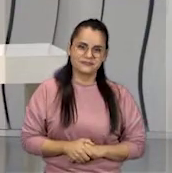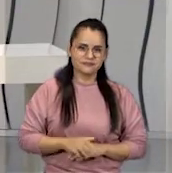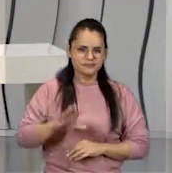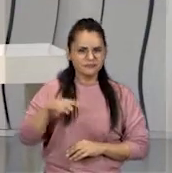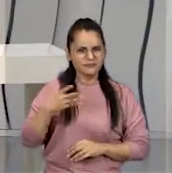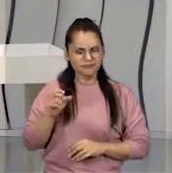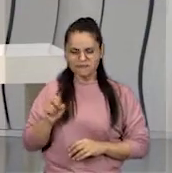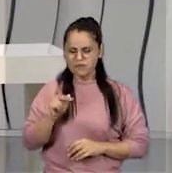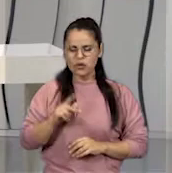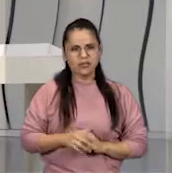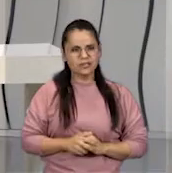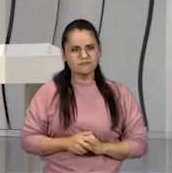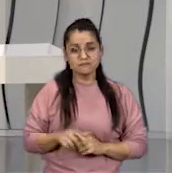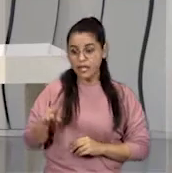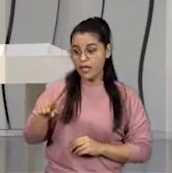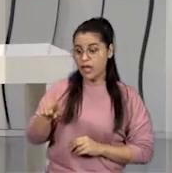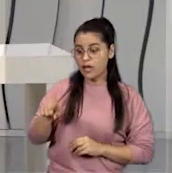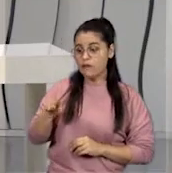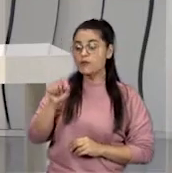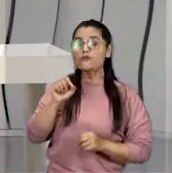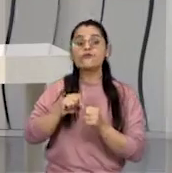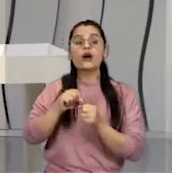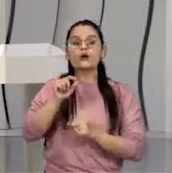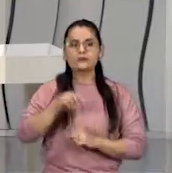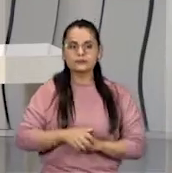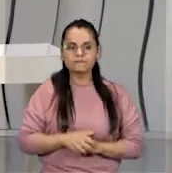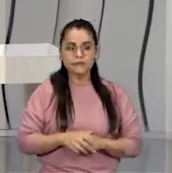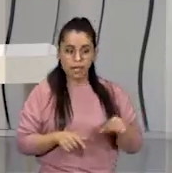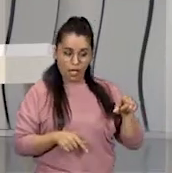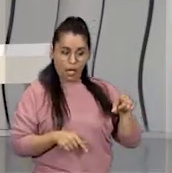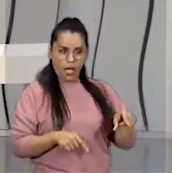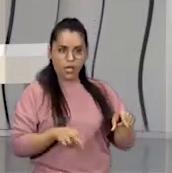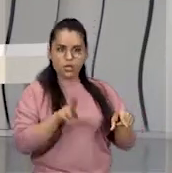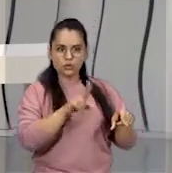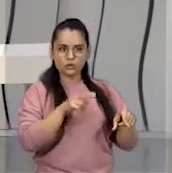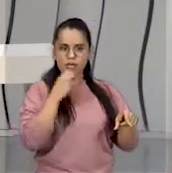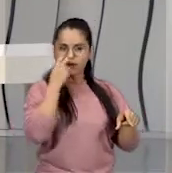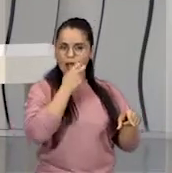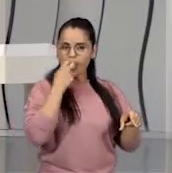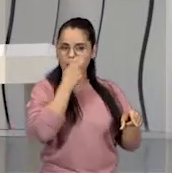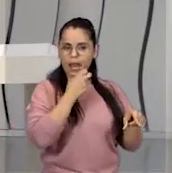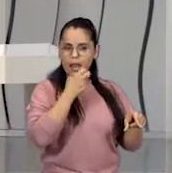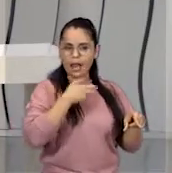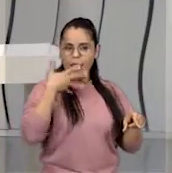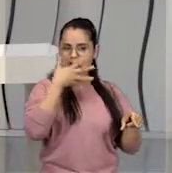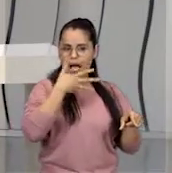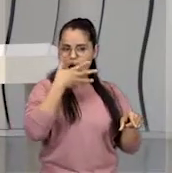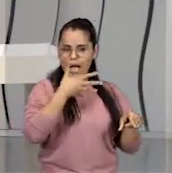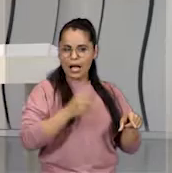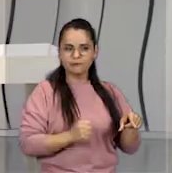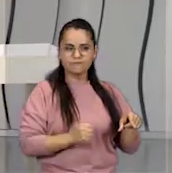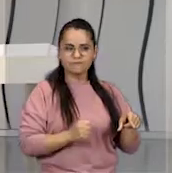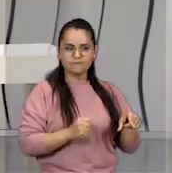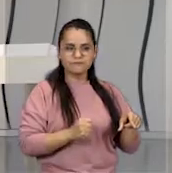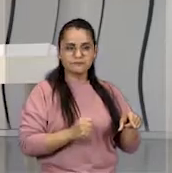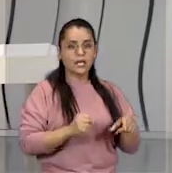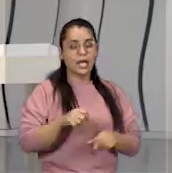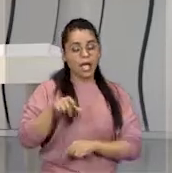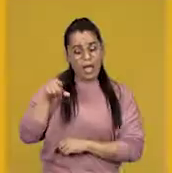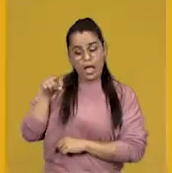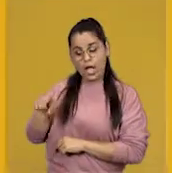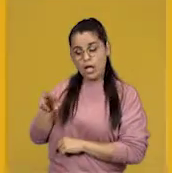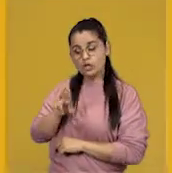Então tá, o que Sócrates vai fazer? Os sofistas usavam a oratória, e a retórica. Sócrates vai